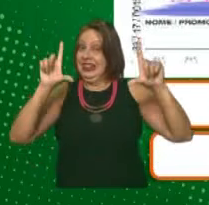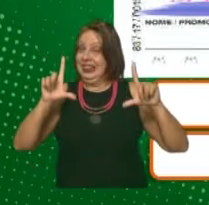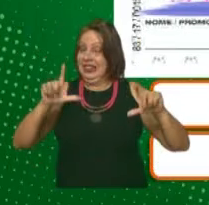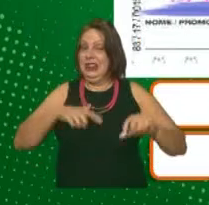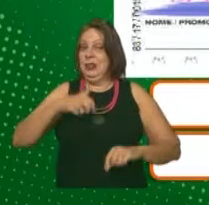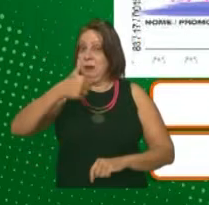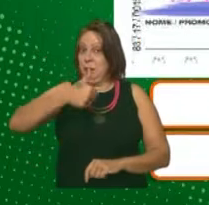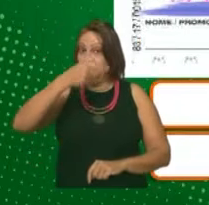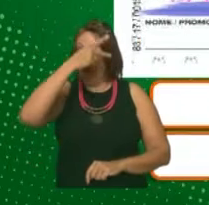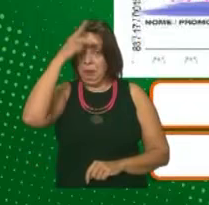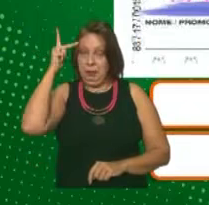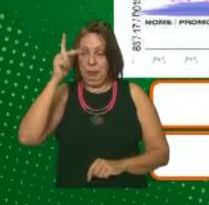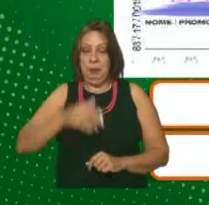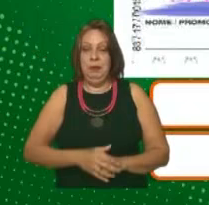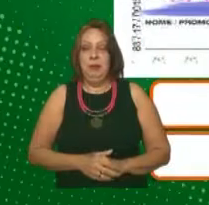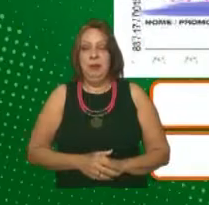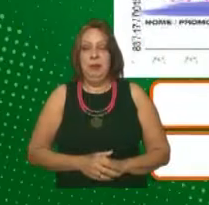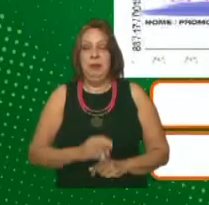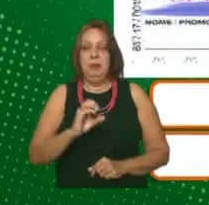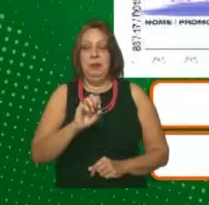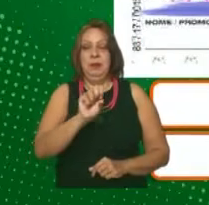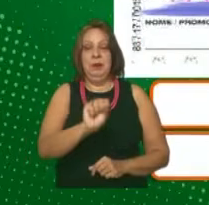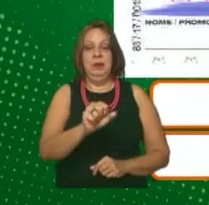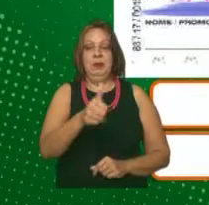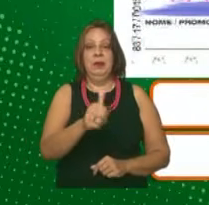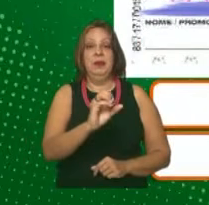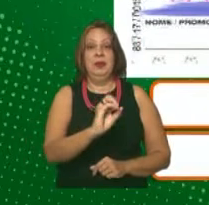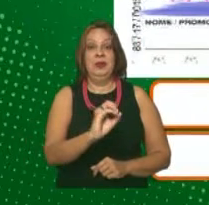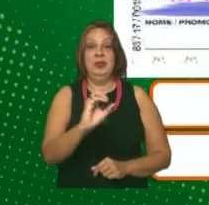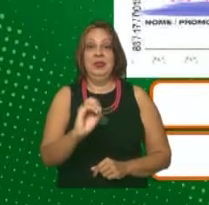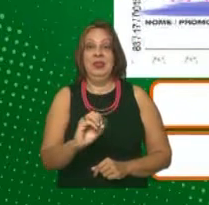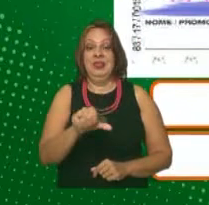primeiro título contemplado, é o de número